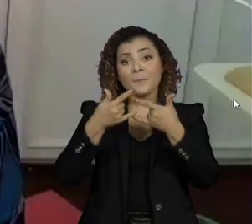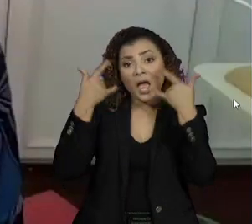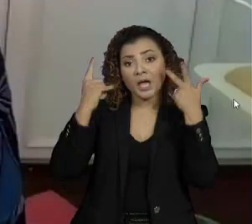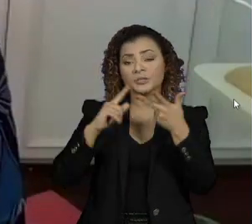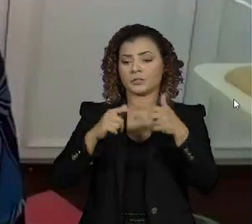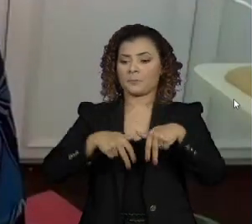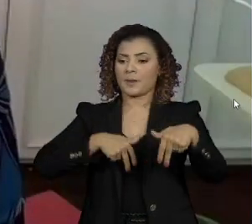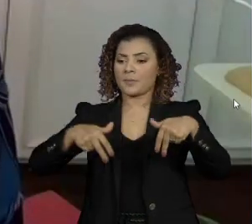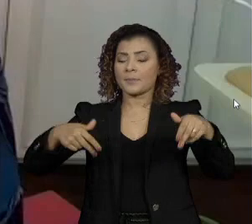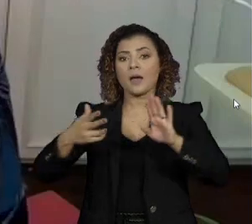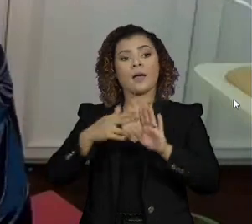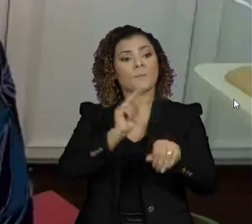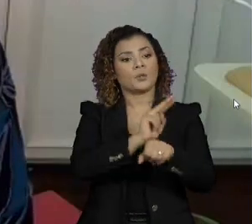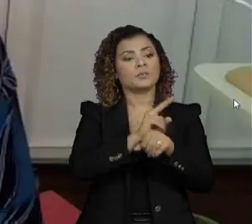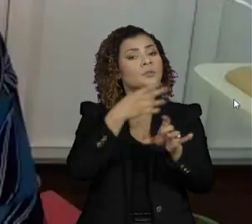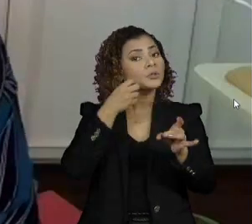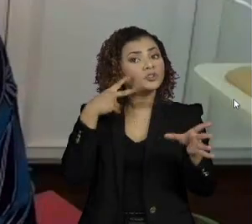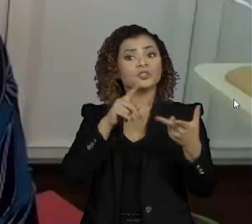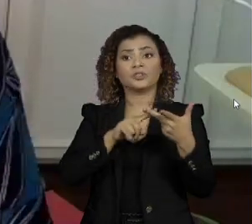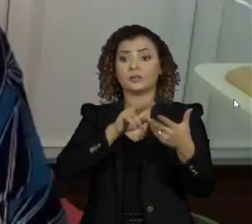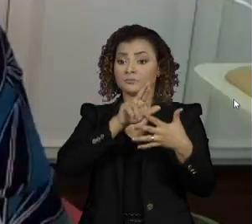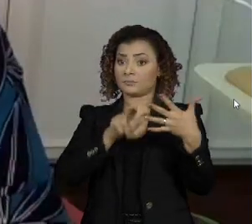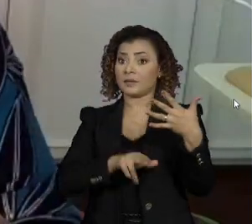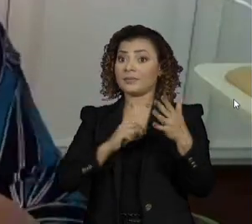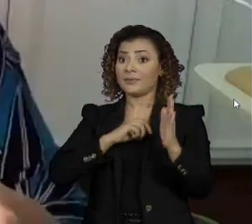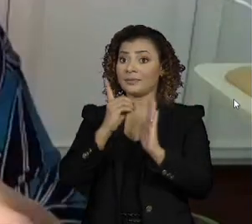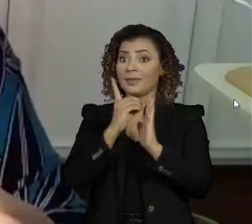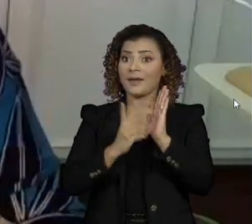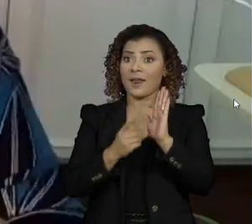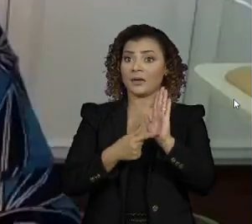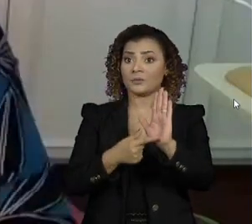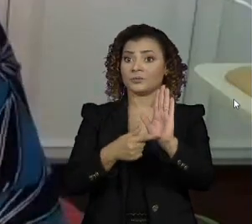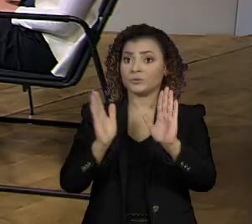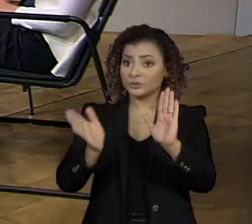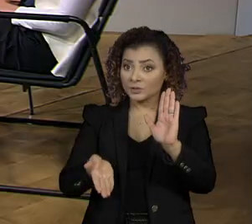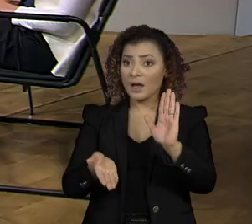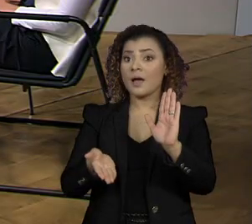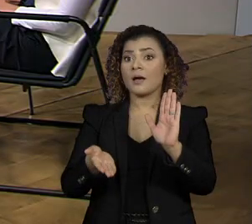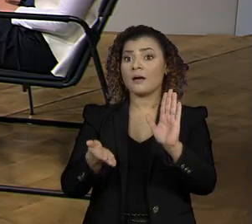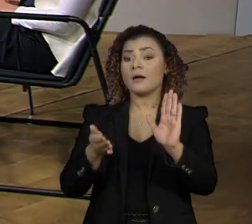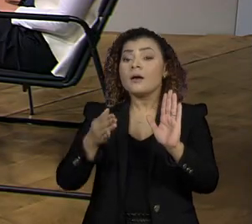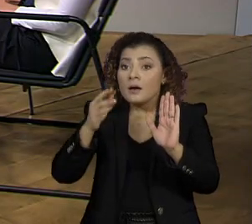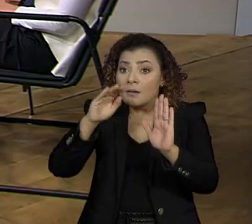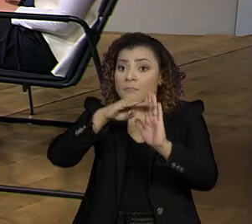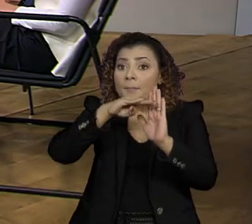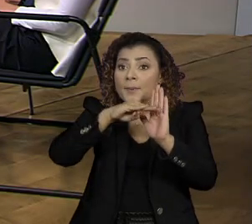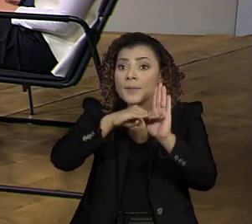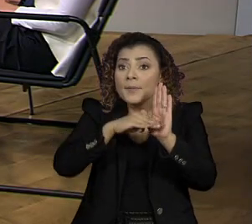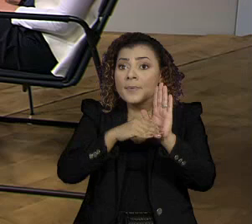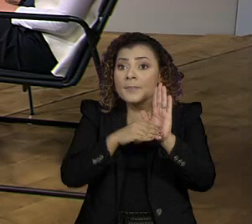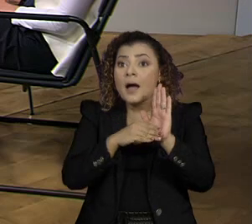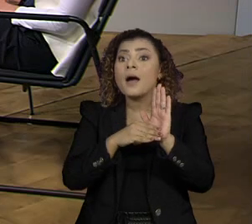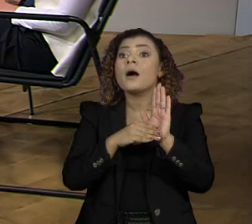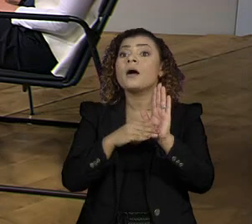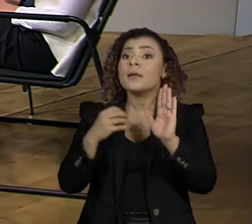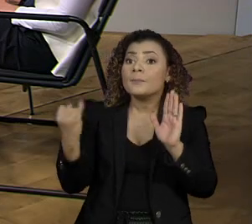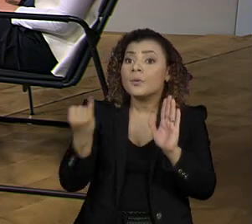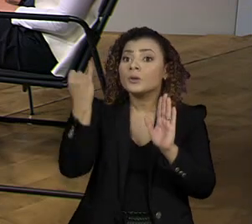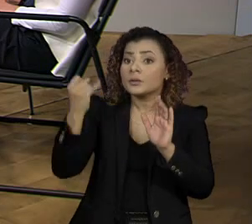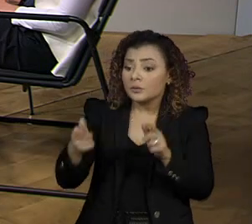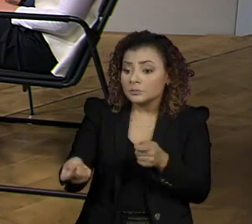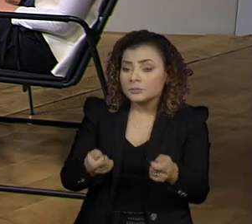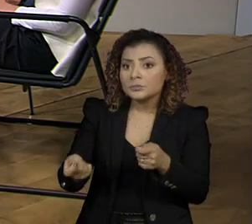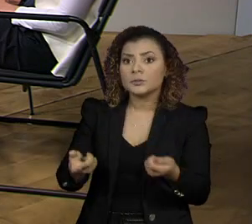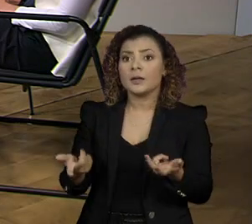proteção das comunidades indígenas. A gente vê decretos ampliando a definição de atividades essenciais. A gente vê o atraso